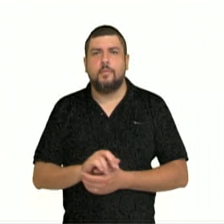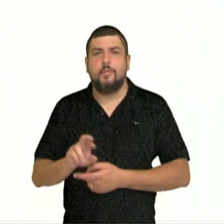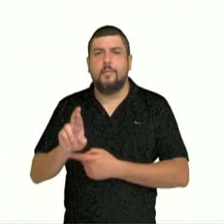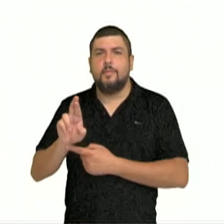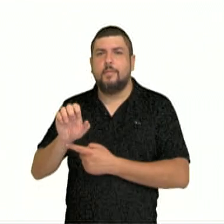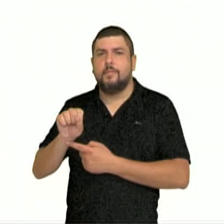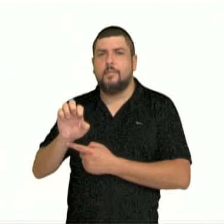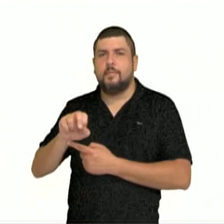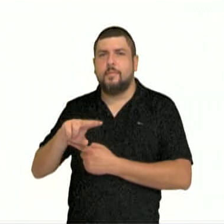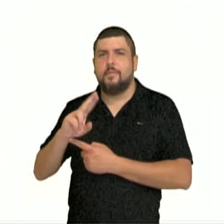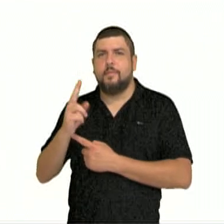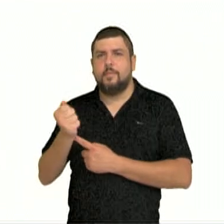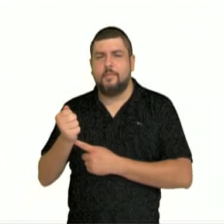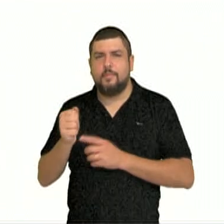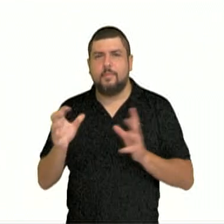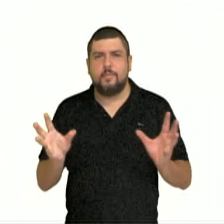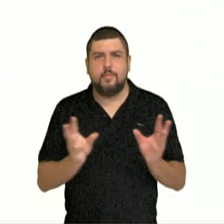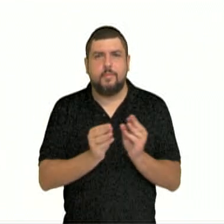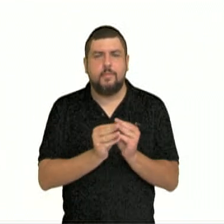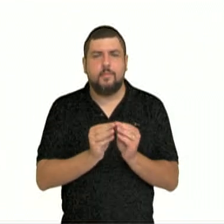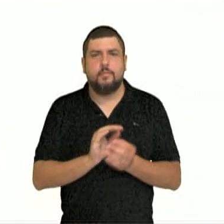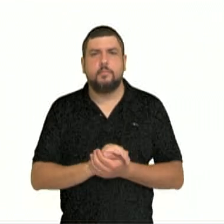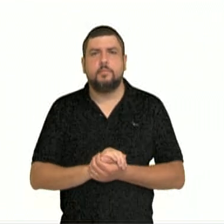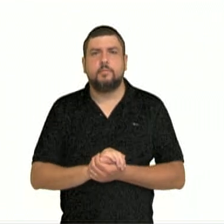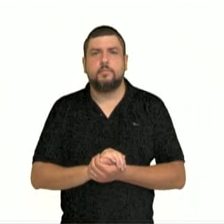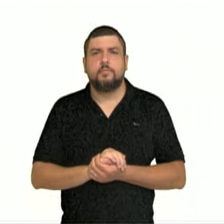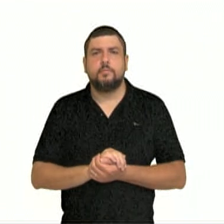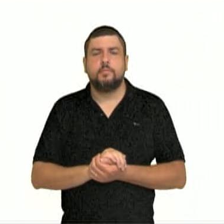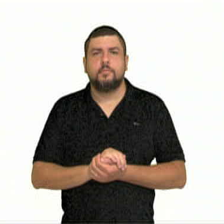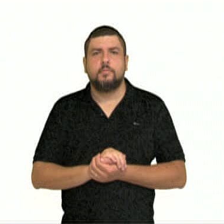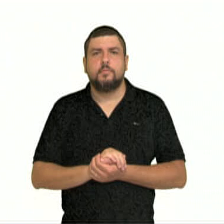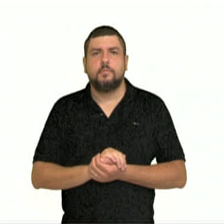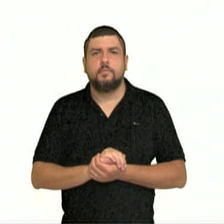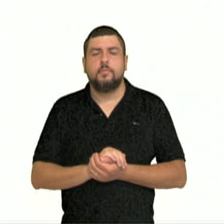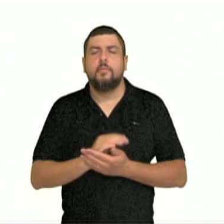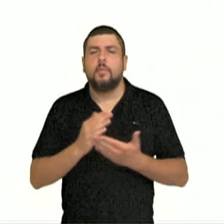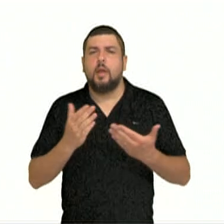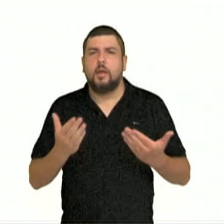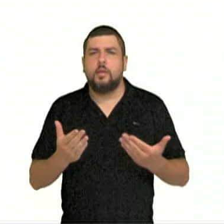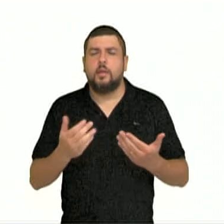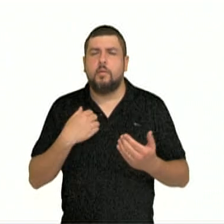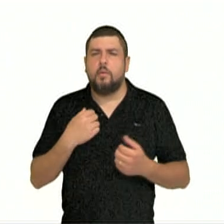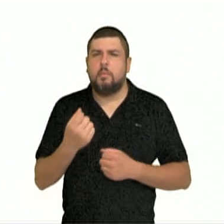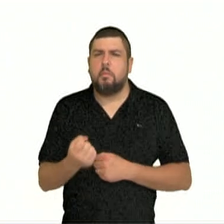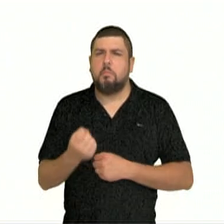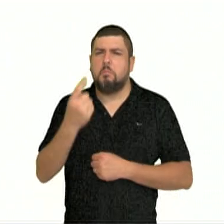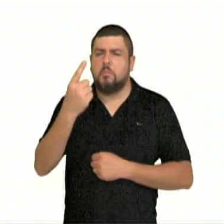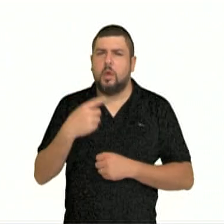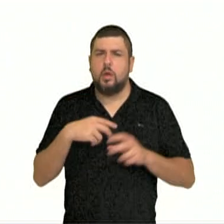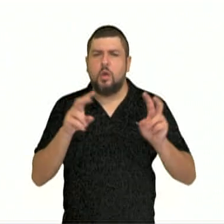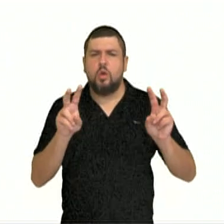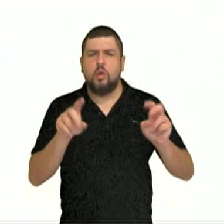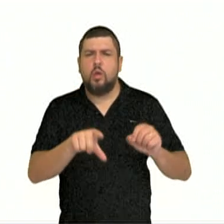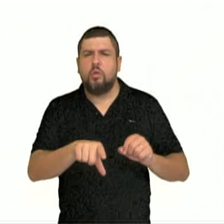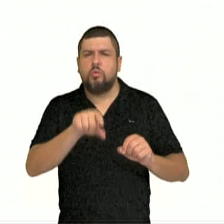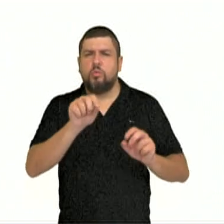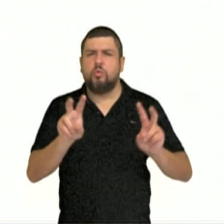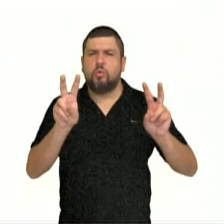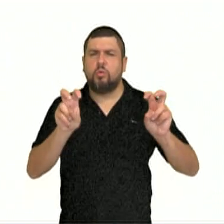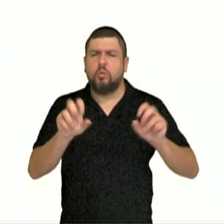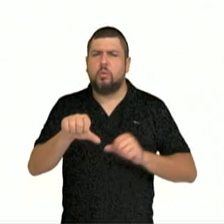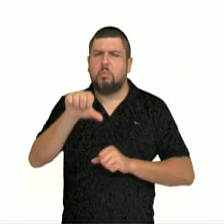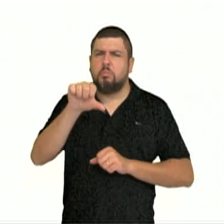Resenha. A despeito da péssima escolha do título em português, seria mais interessante um que